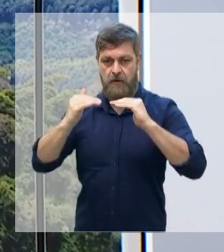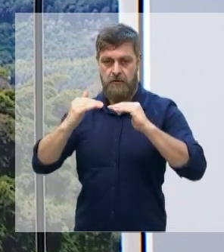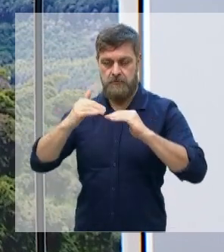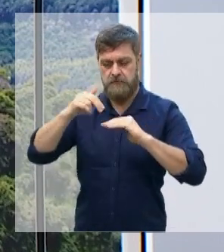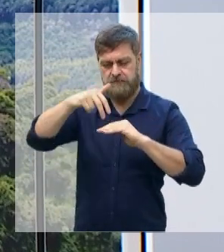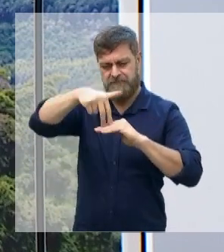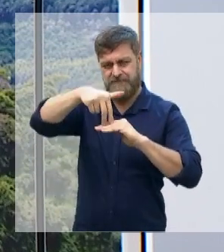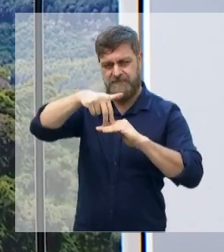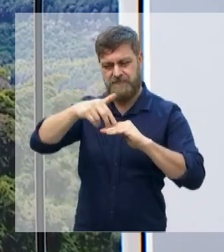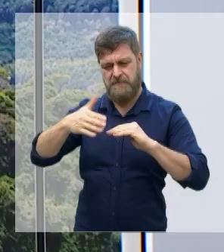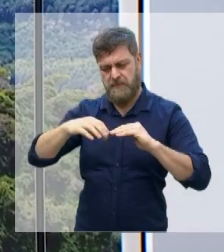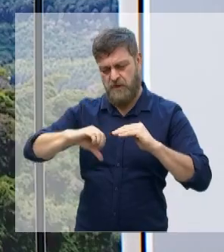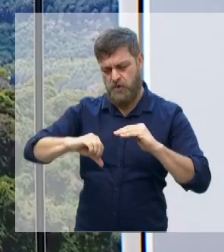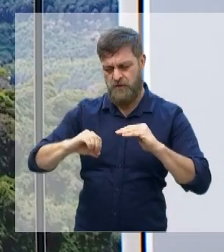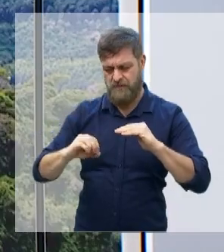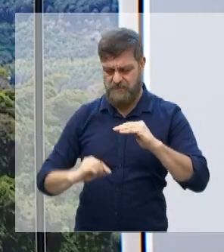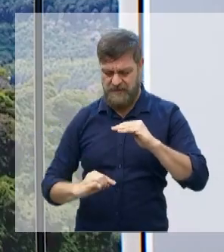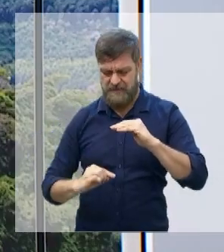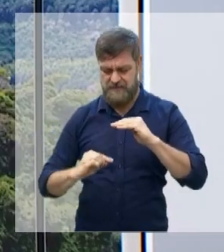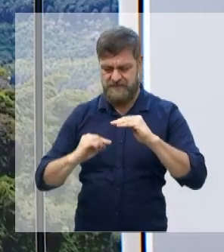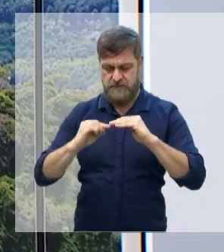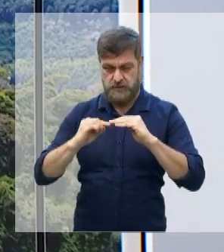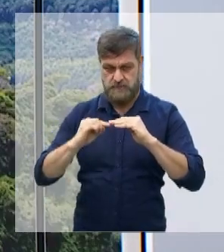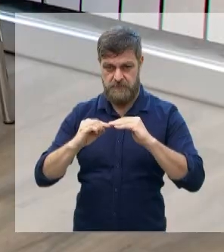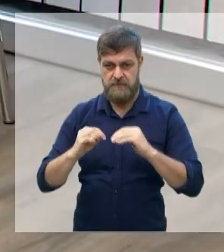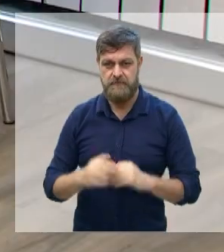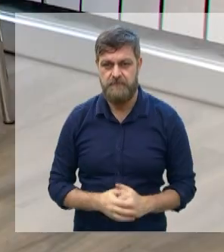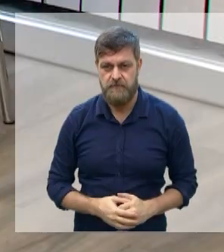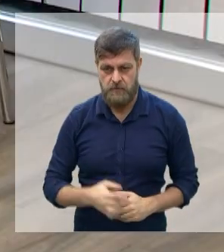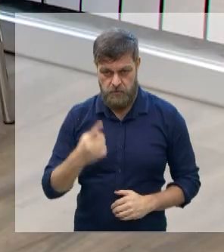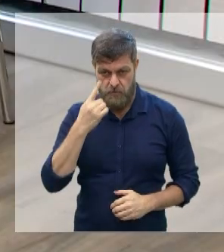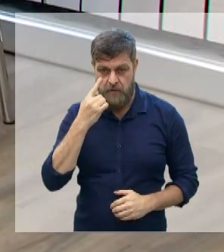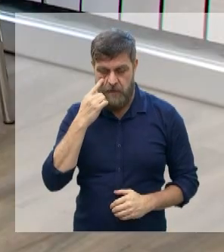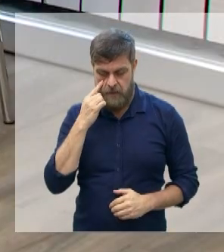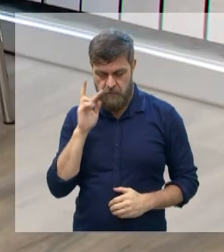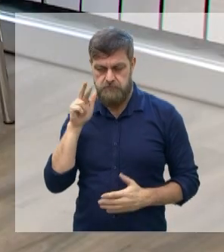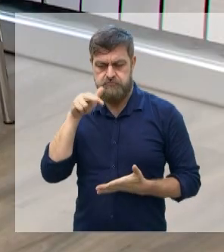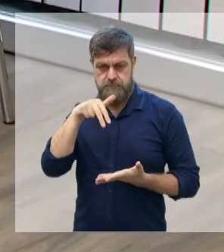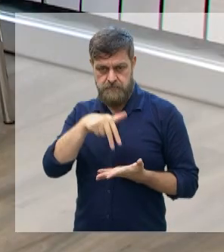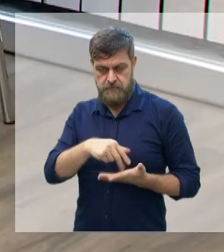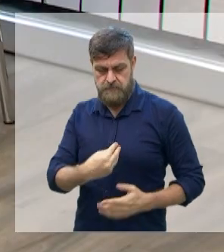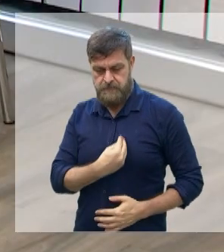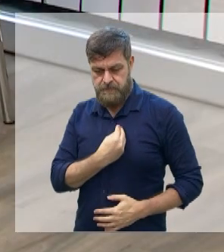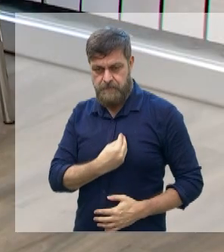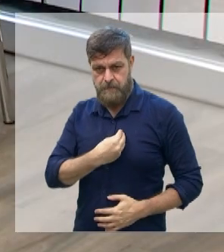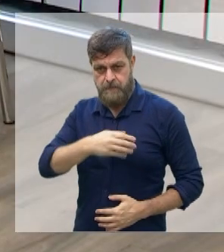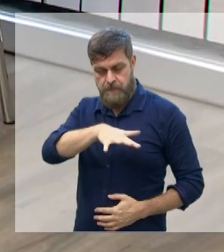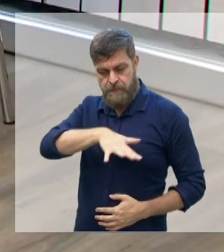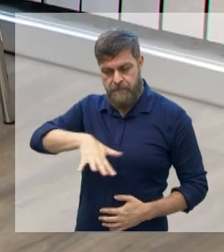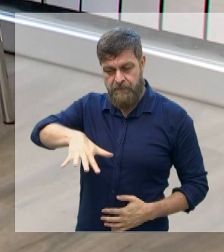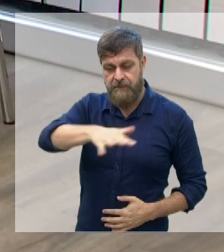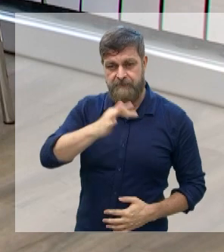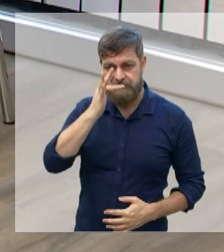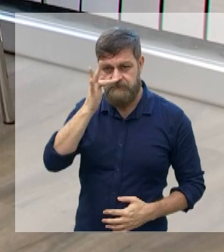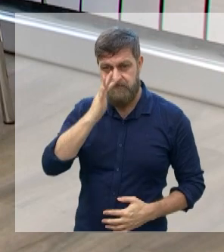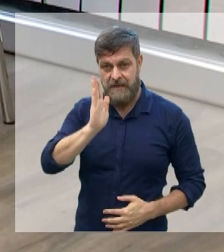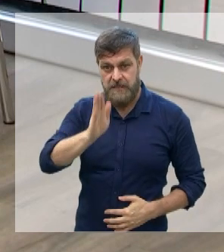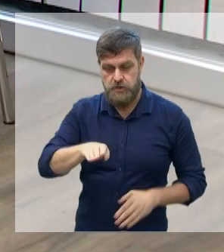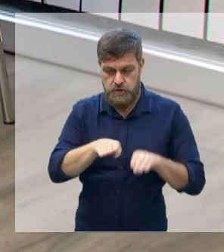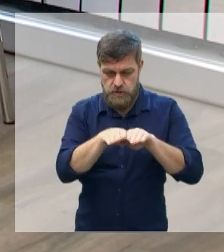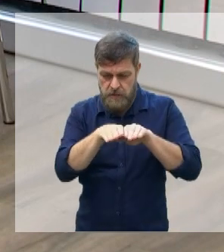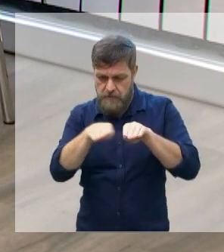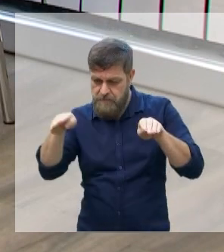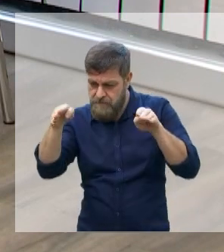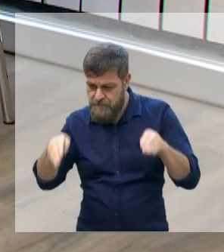elas têm aproximadamente 90 centímetros de altura é quando eu estive lá no na região do florence já tenso